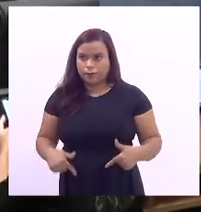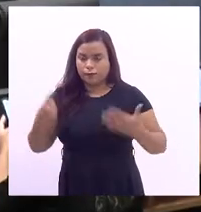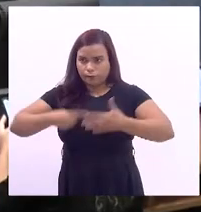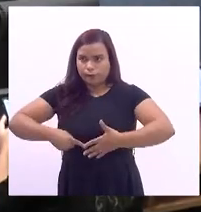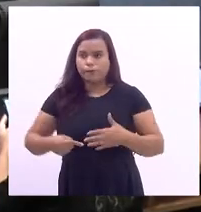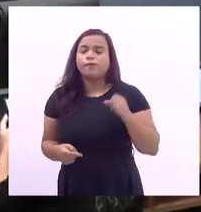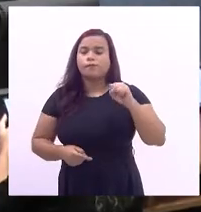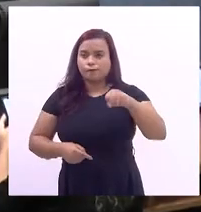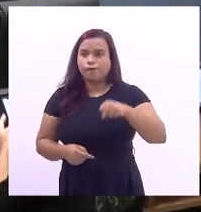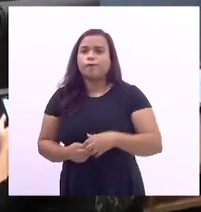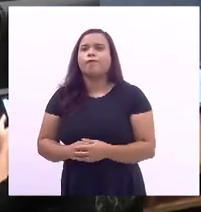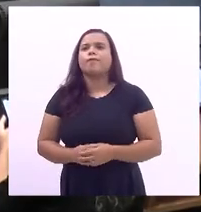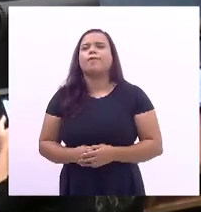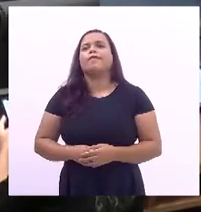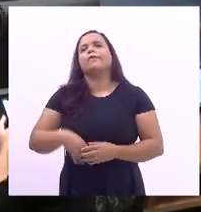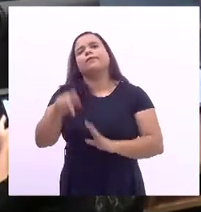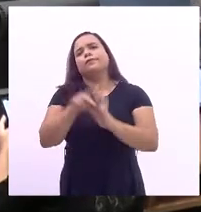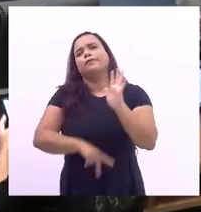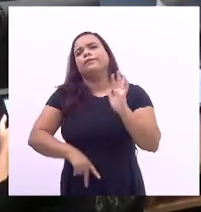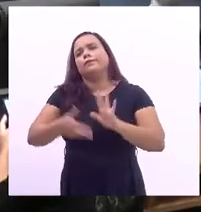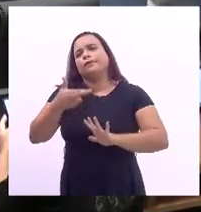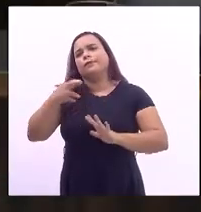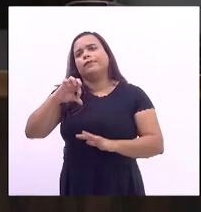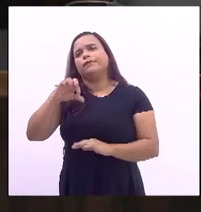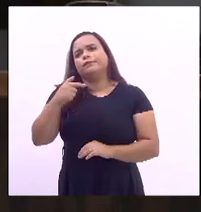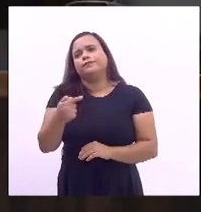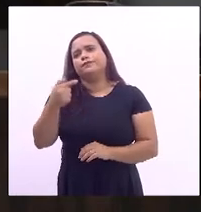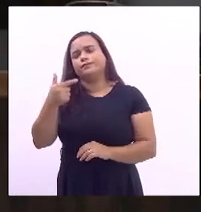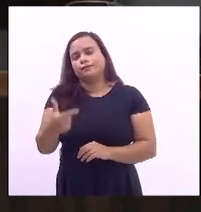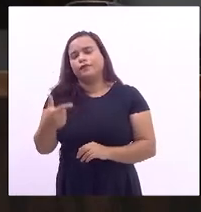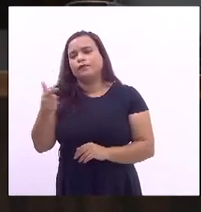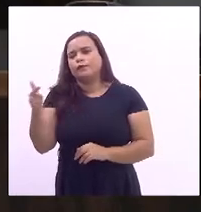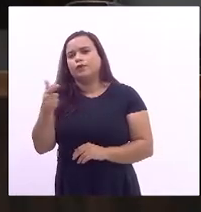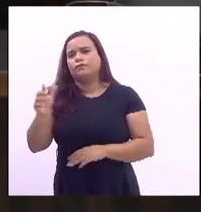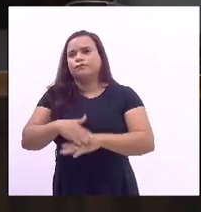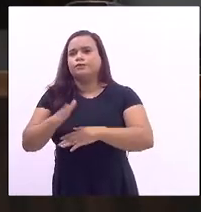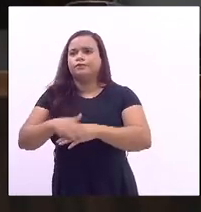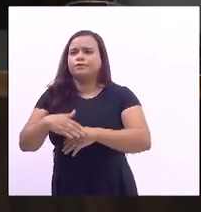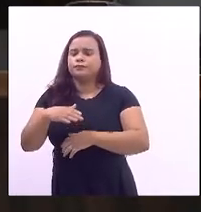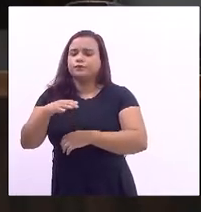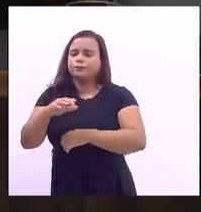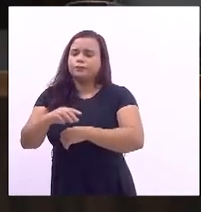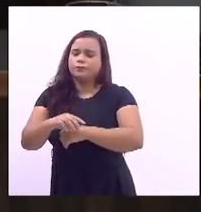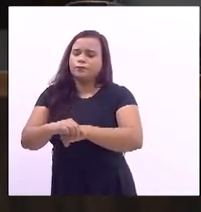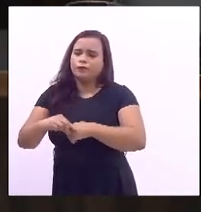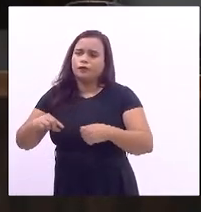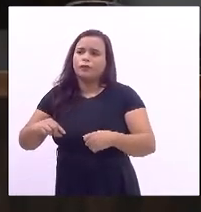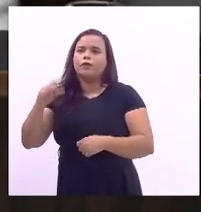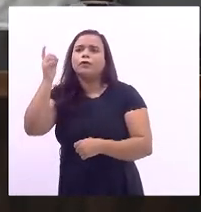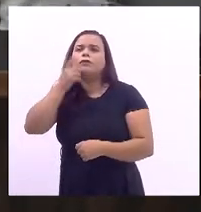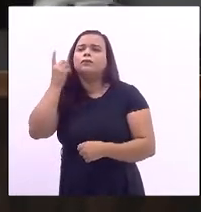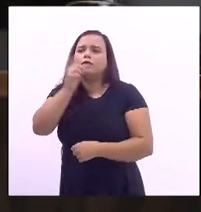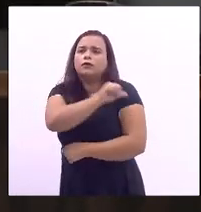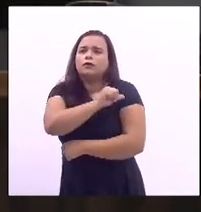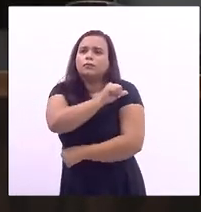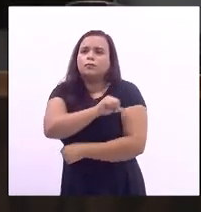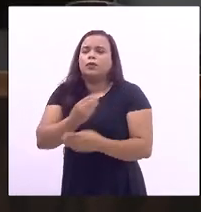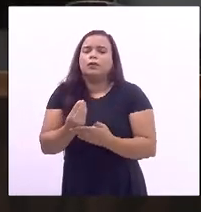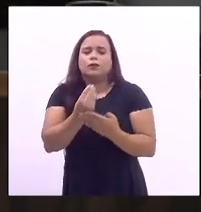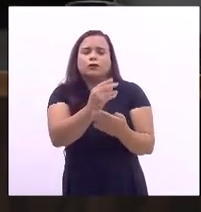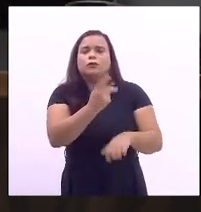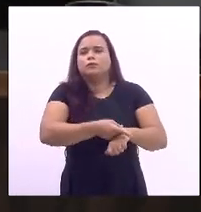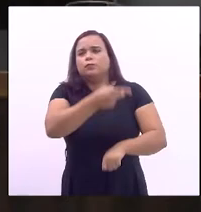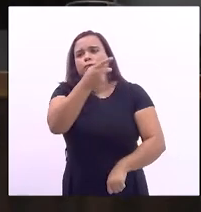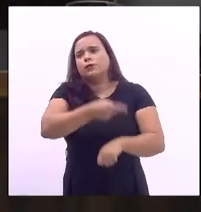PSOL para resolução 9722 autoria deputada enfermeira Rejane concede prêmio cidadania direito e respeito à diversidade